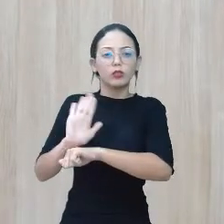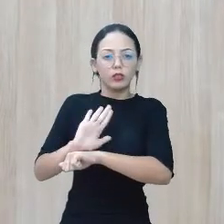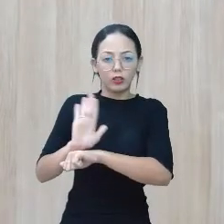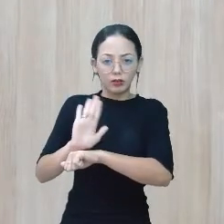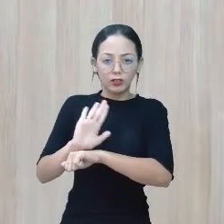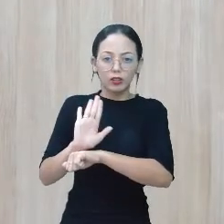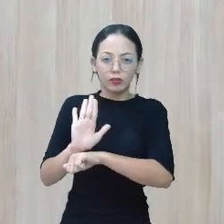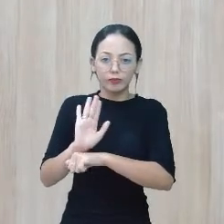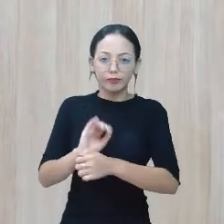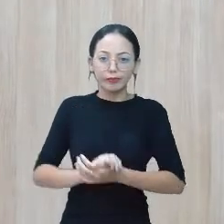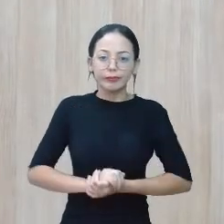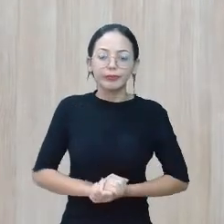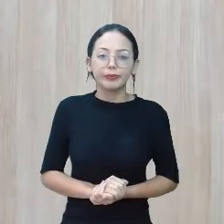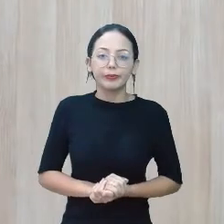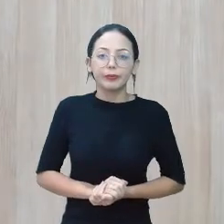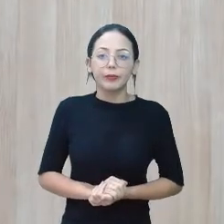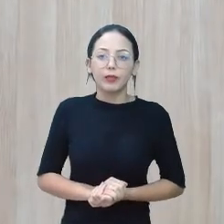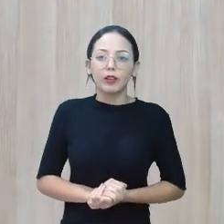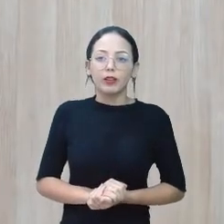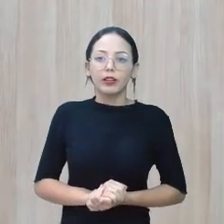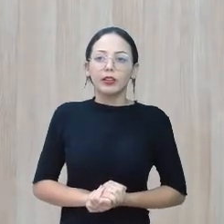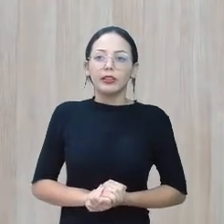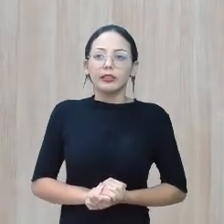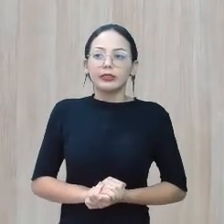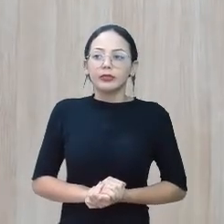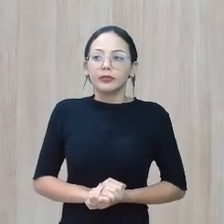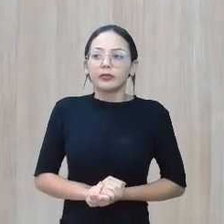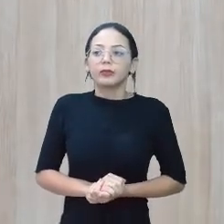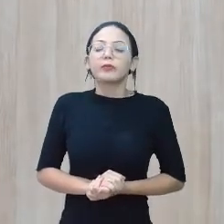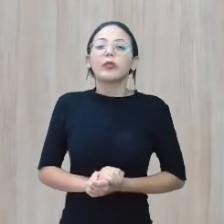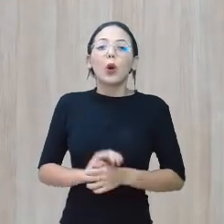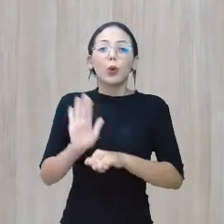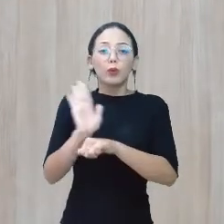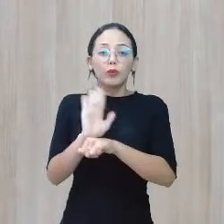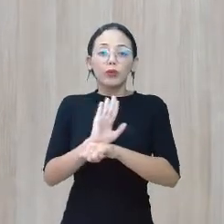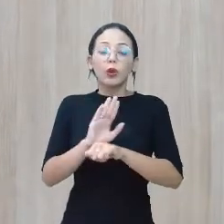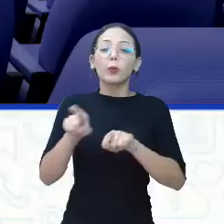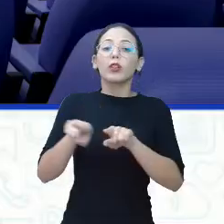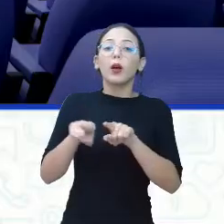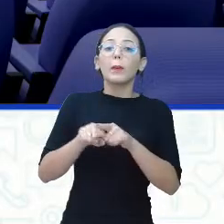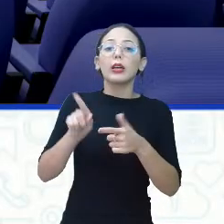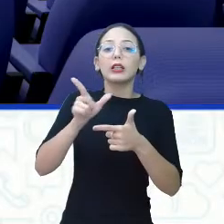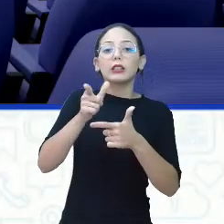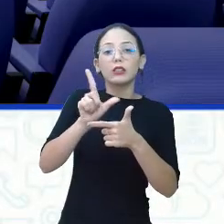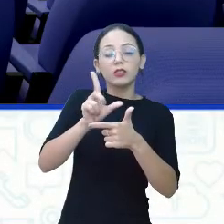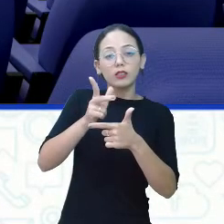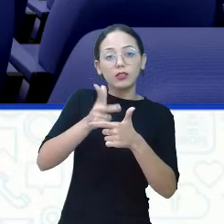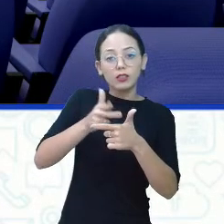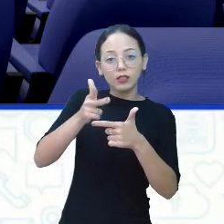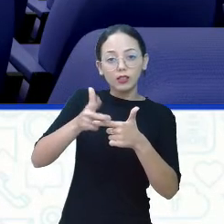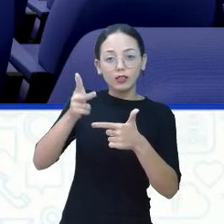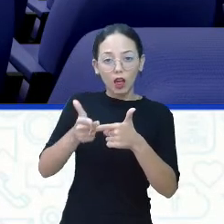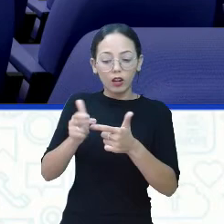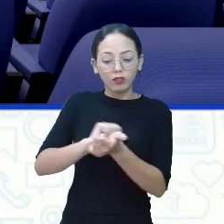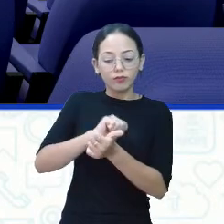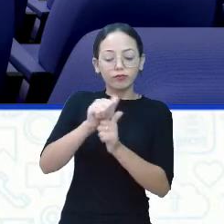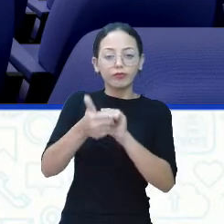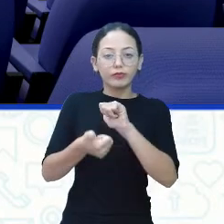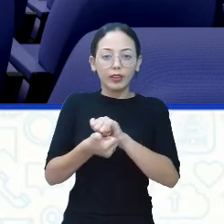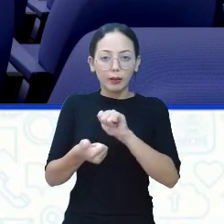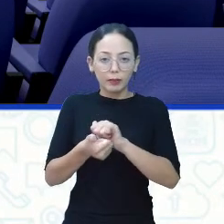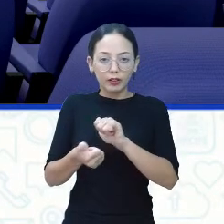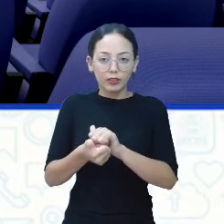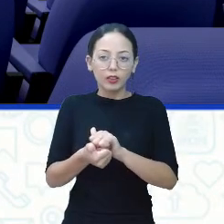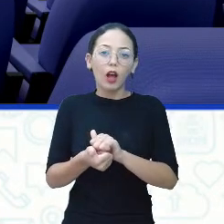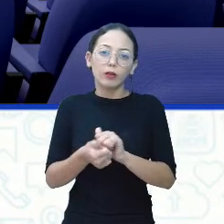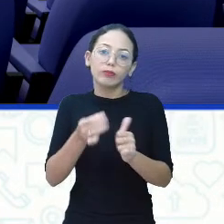quando verbalizada, tá certo? Que são os filmes e séries que fazem esse processo de adaptar uma obra